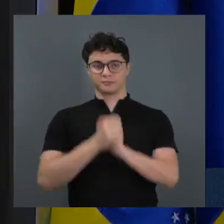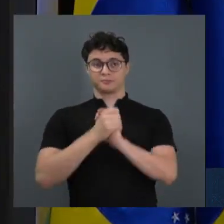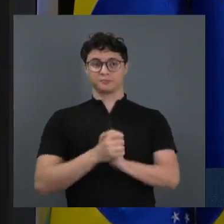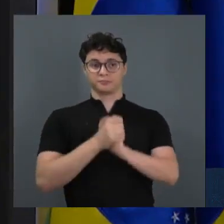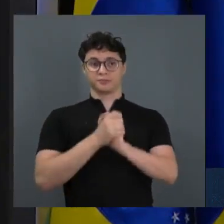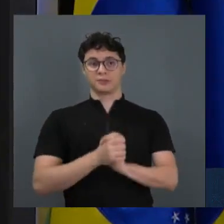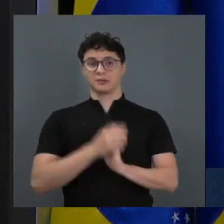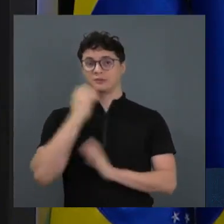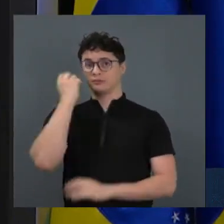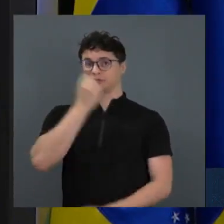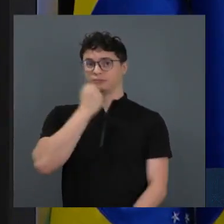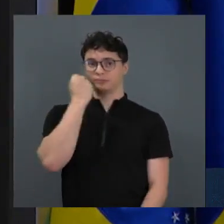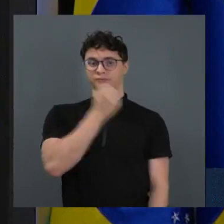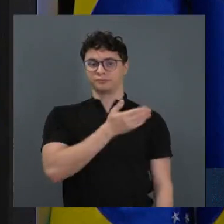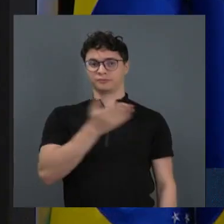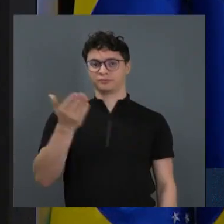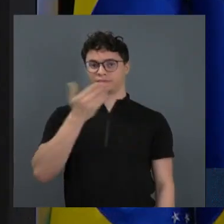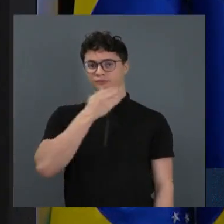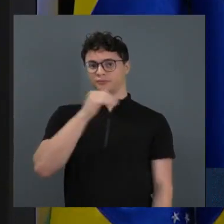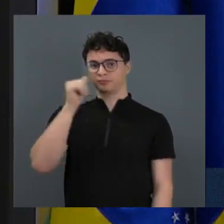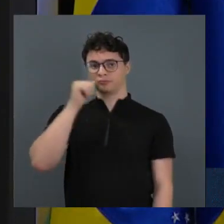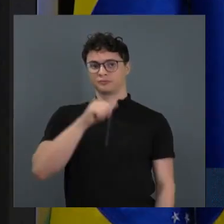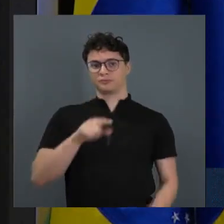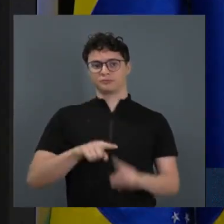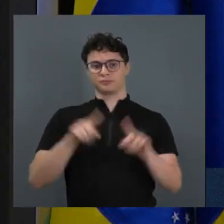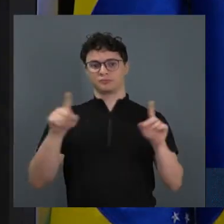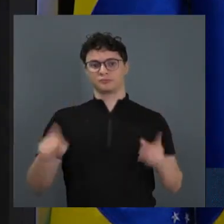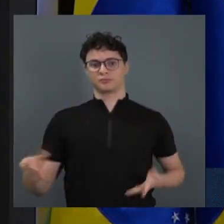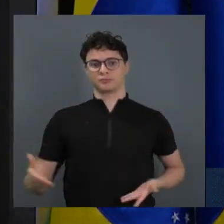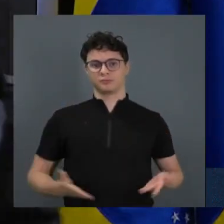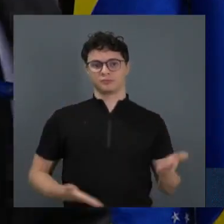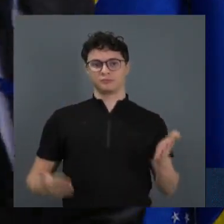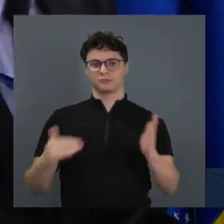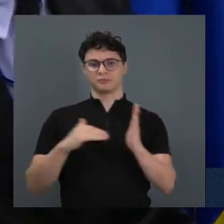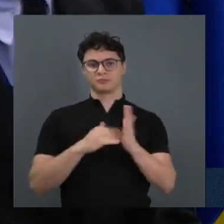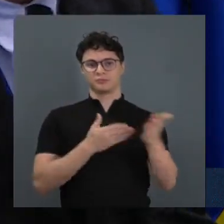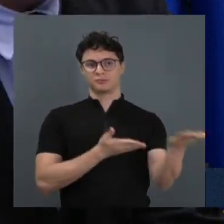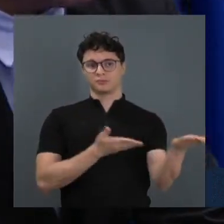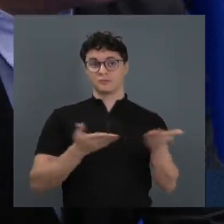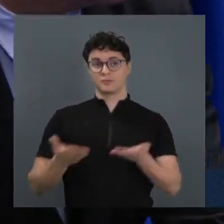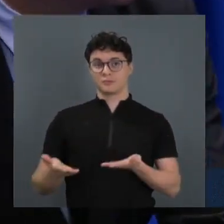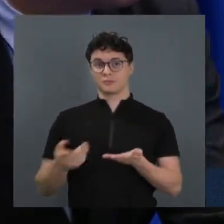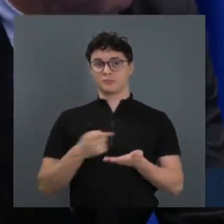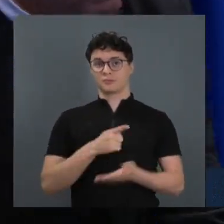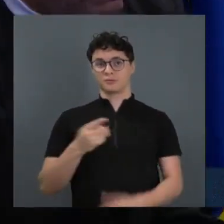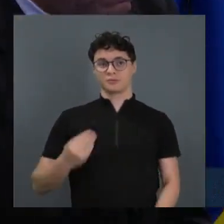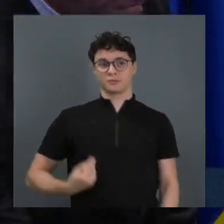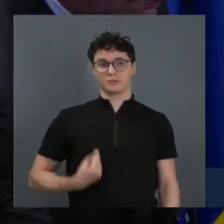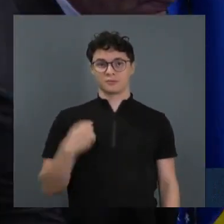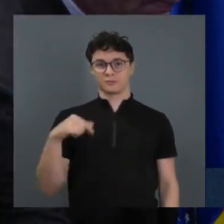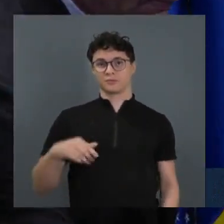as senadoras, os senadores, funcionários dessa casa, assessores, convidados que aqui estão,